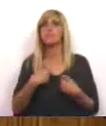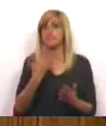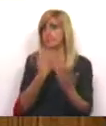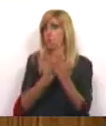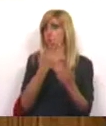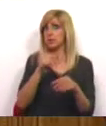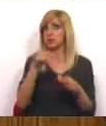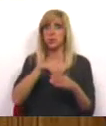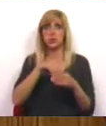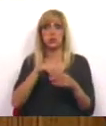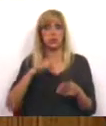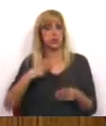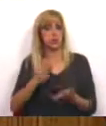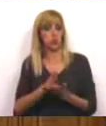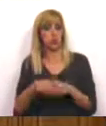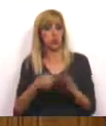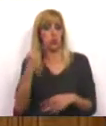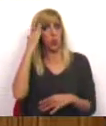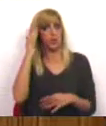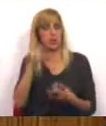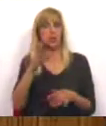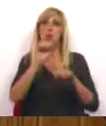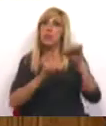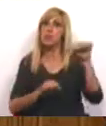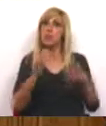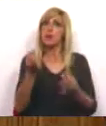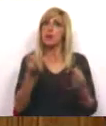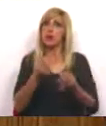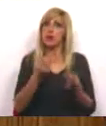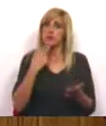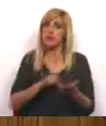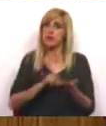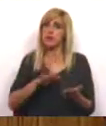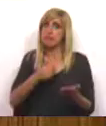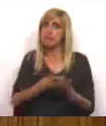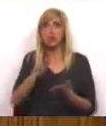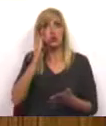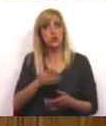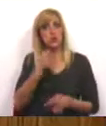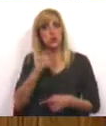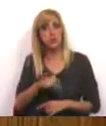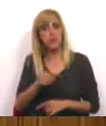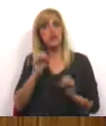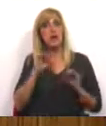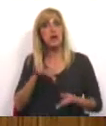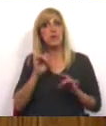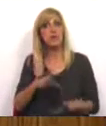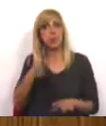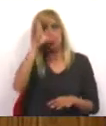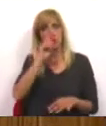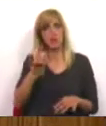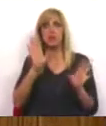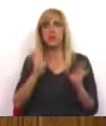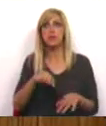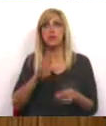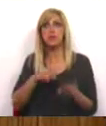a este quadro, os Verdes continuam a considerar que o diploma vem, na verdade, repor justiça e pretende evitar que o Estado acabe